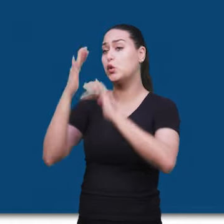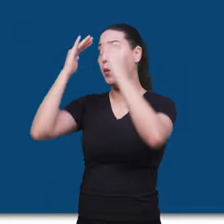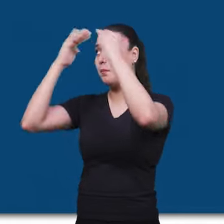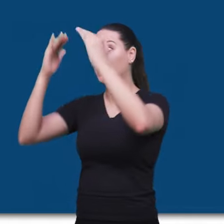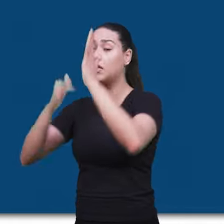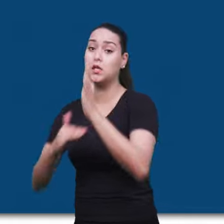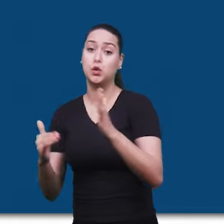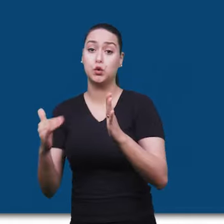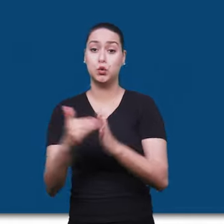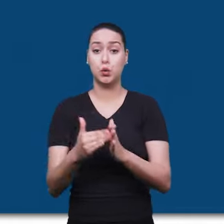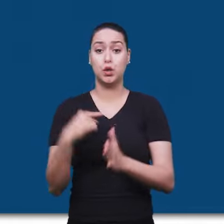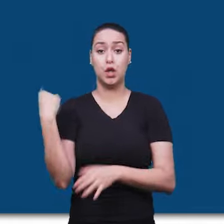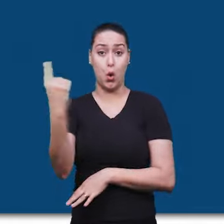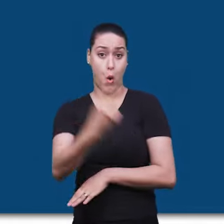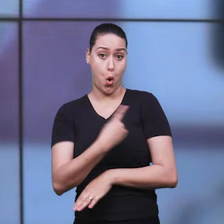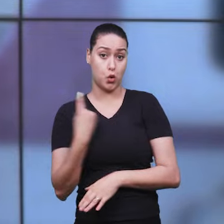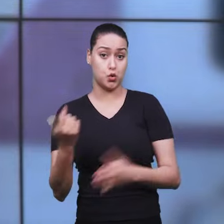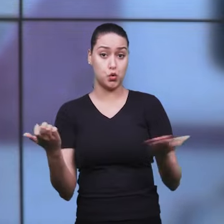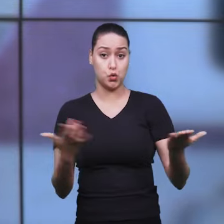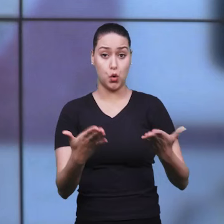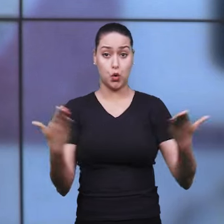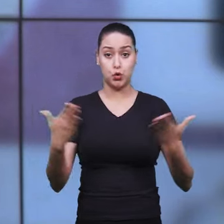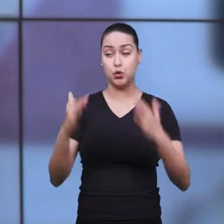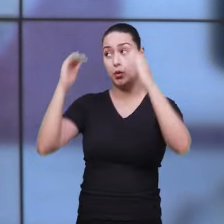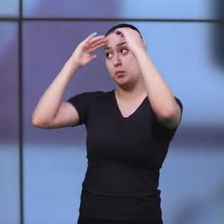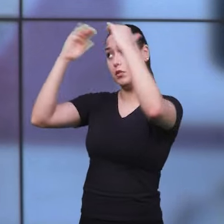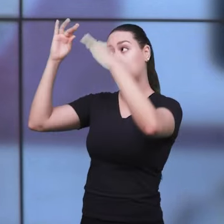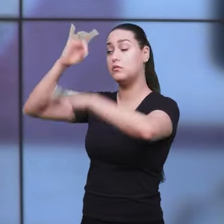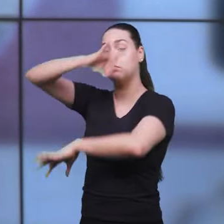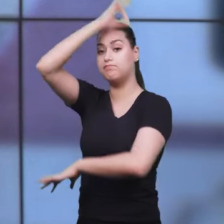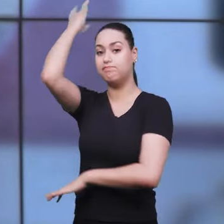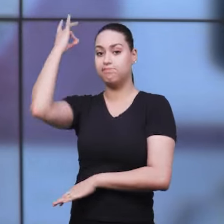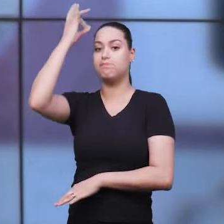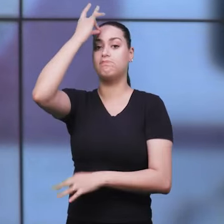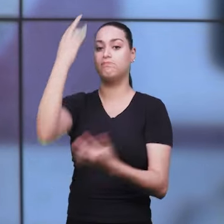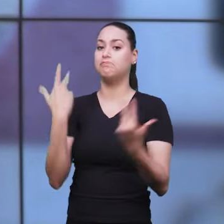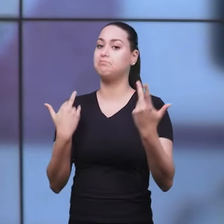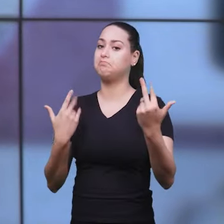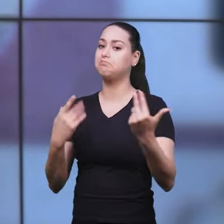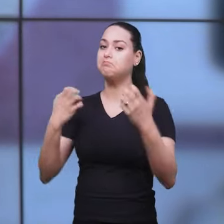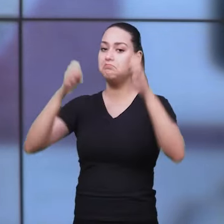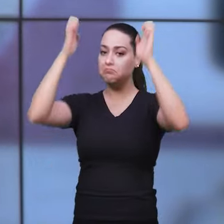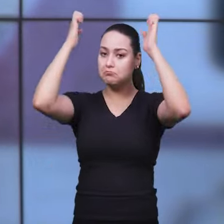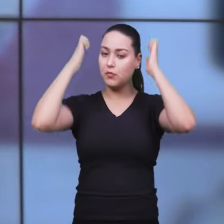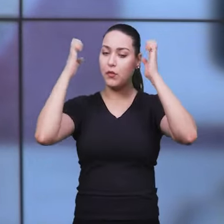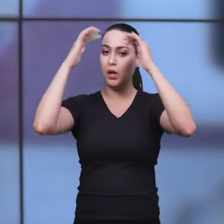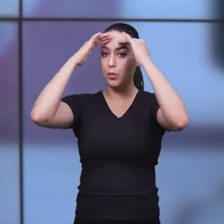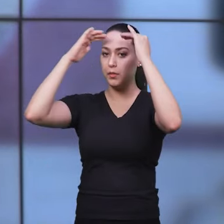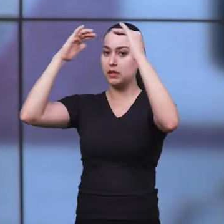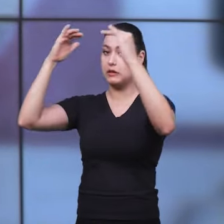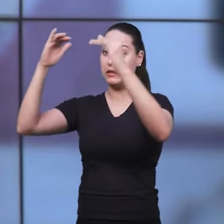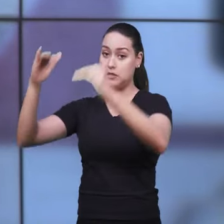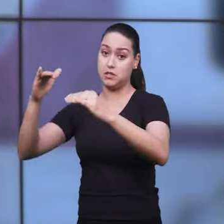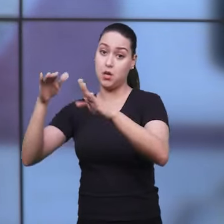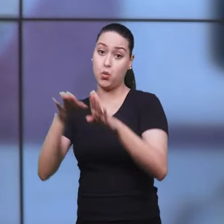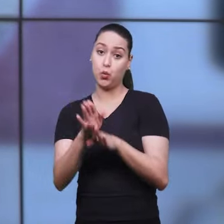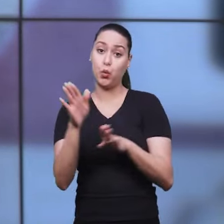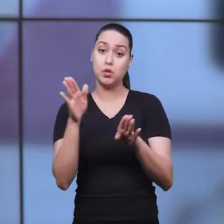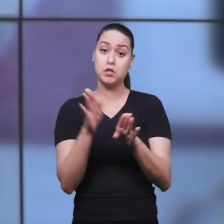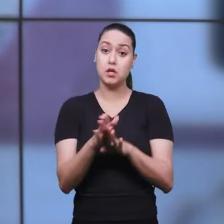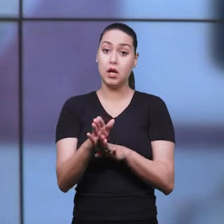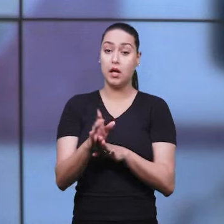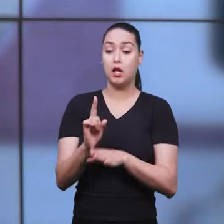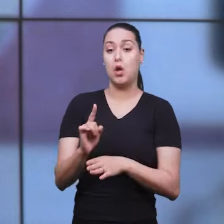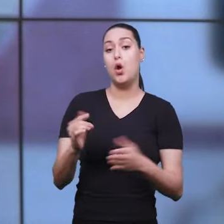a obediência ao Espírito Santo. Assim como Esther obedeceu à voz de Mardoqueu, os nossos filhos